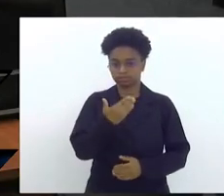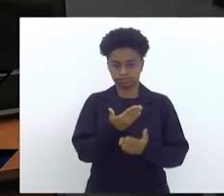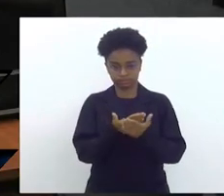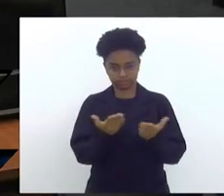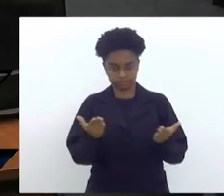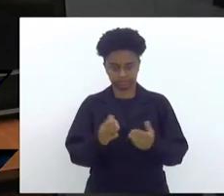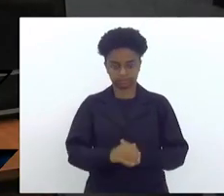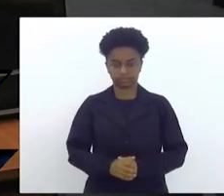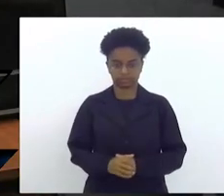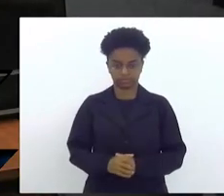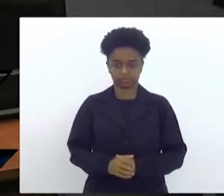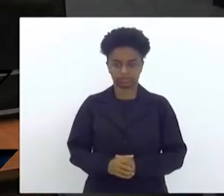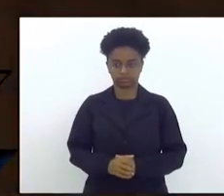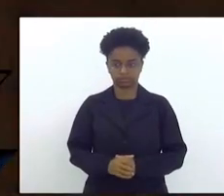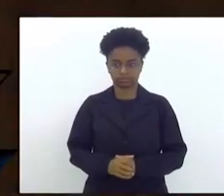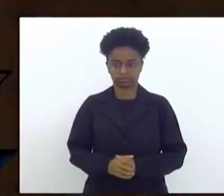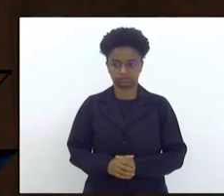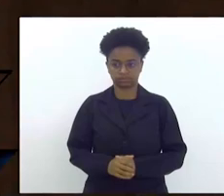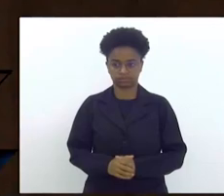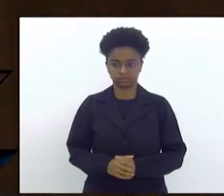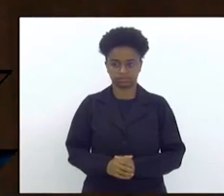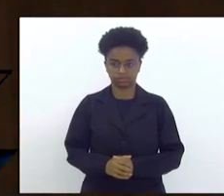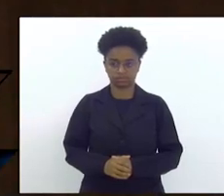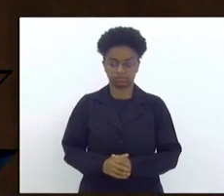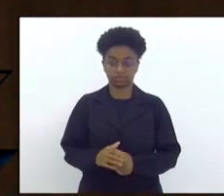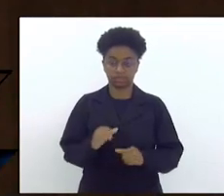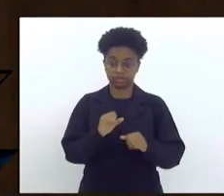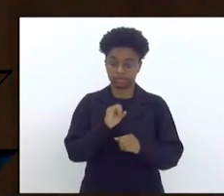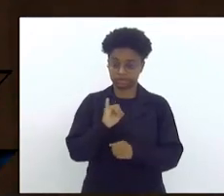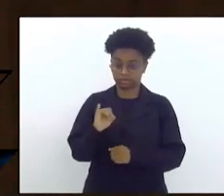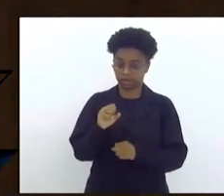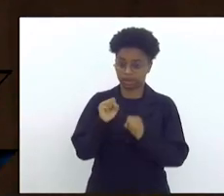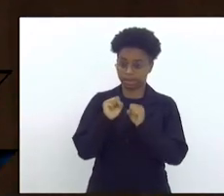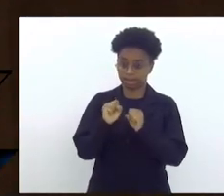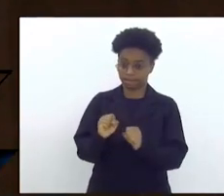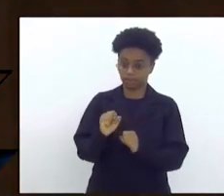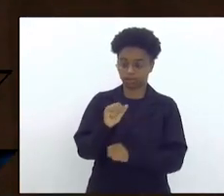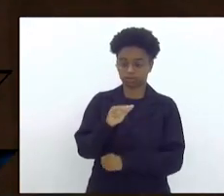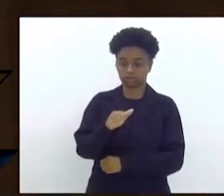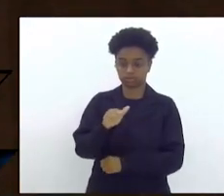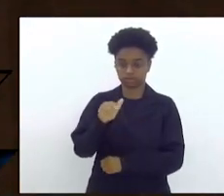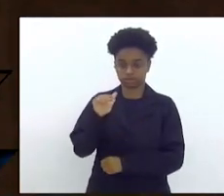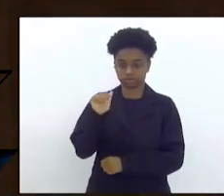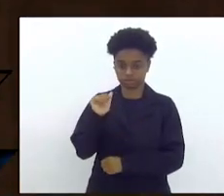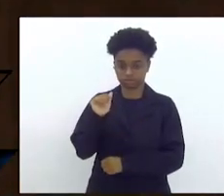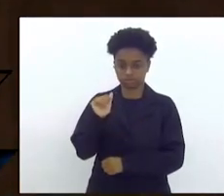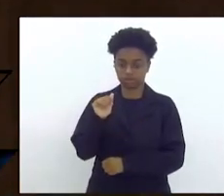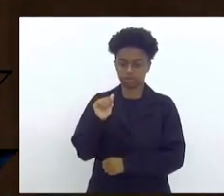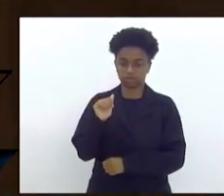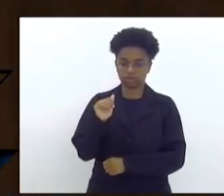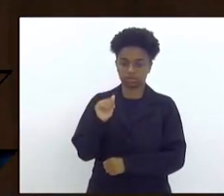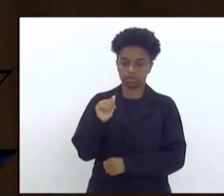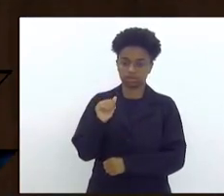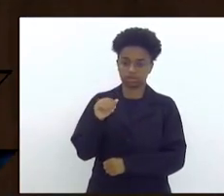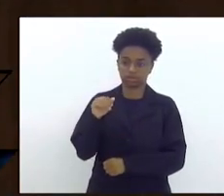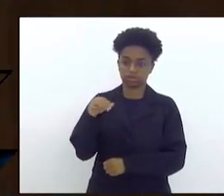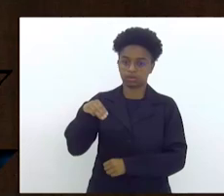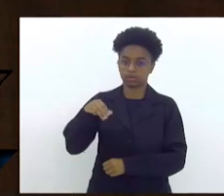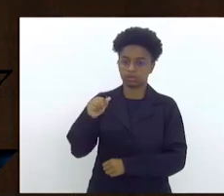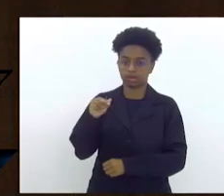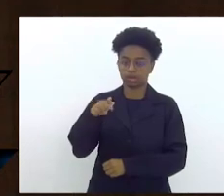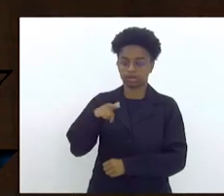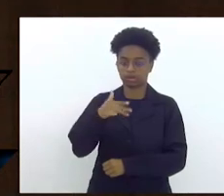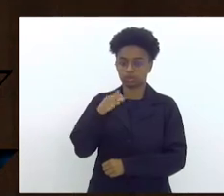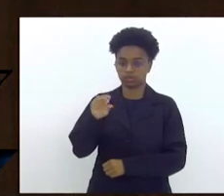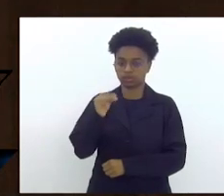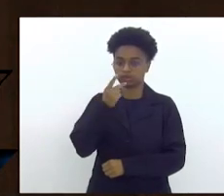vossa excelência se podia chamar como diz o nosso Marquinho o